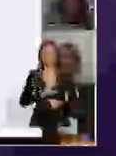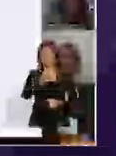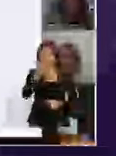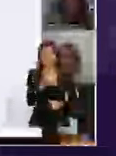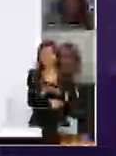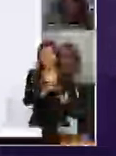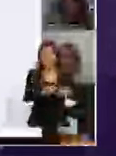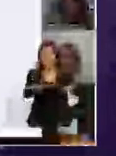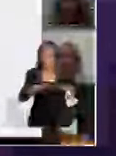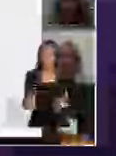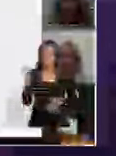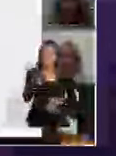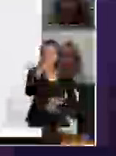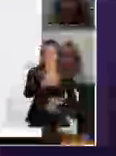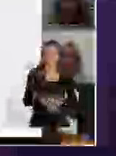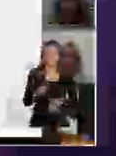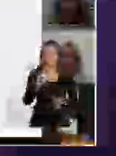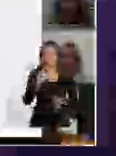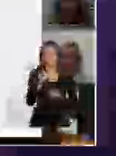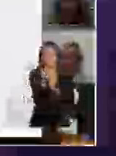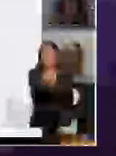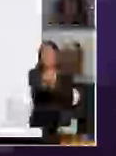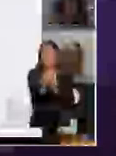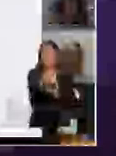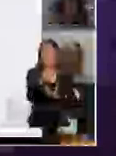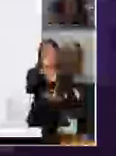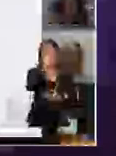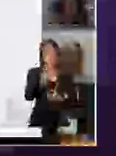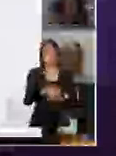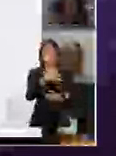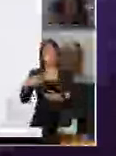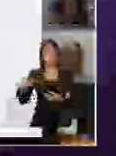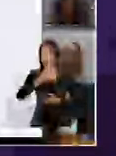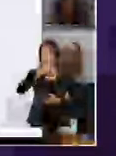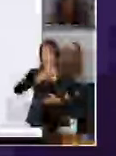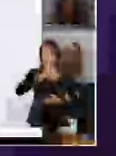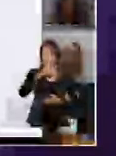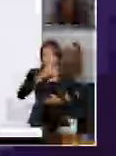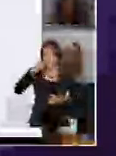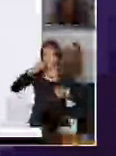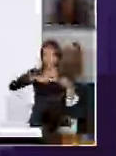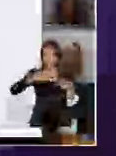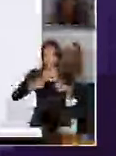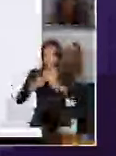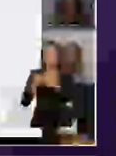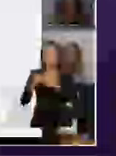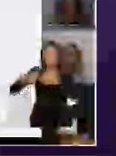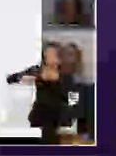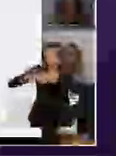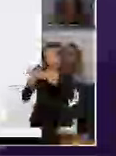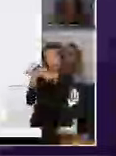Em relação à análise de risco-benefício absoluto, aqui cabe outra crítica. Análises de estudos de vacina que